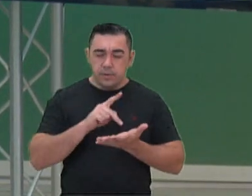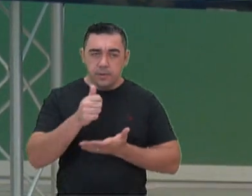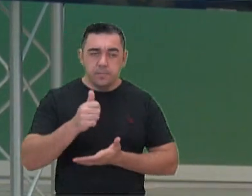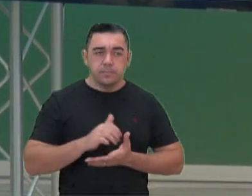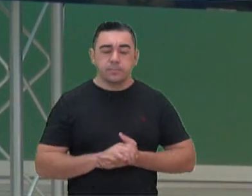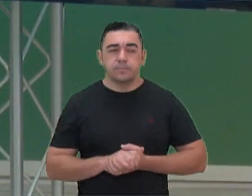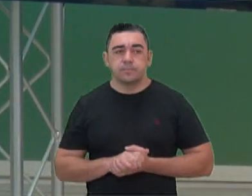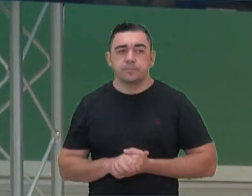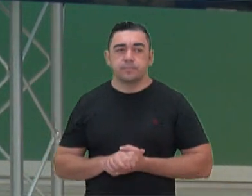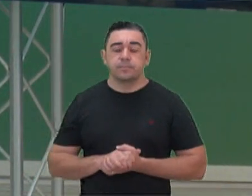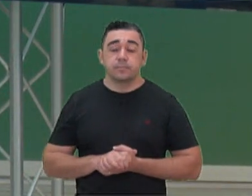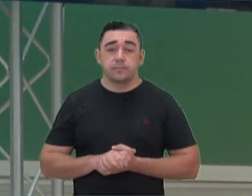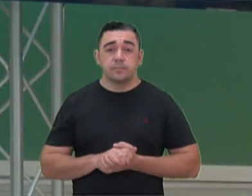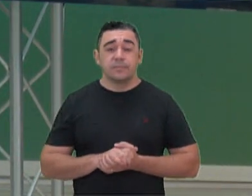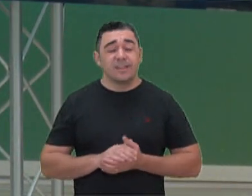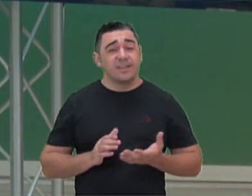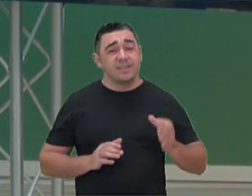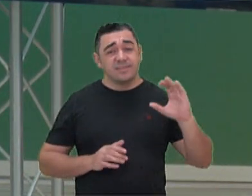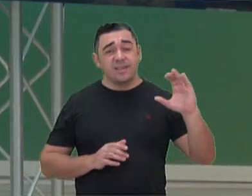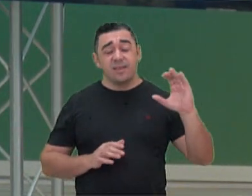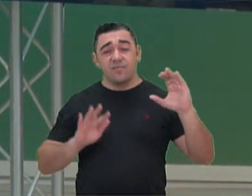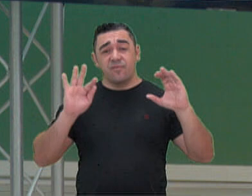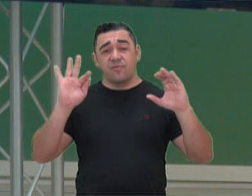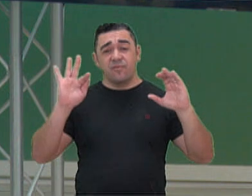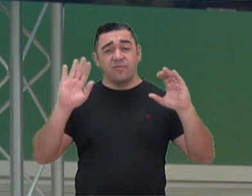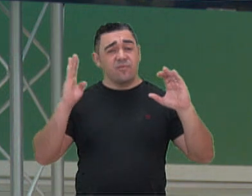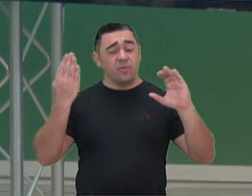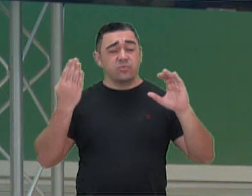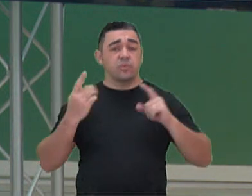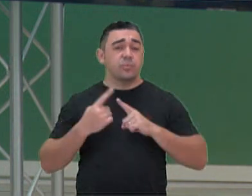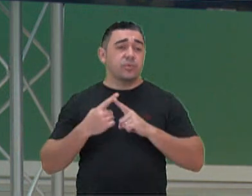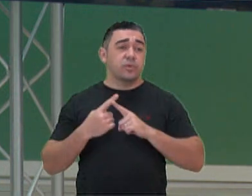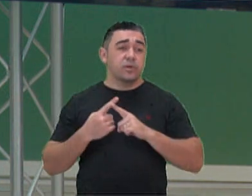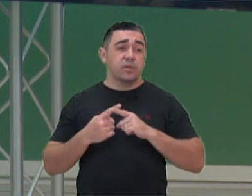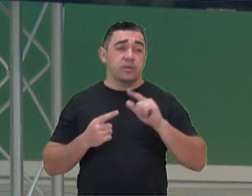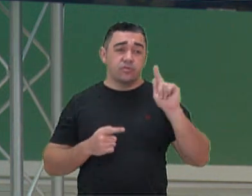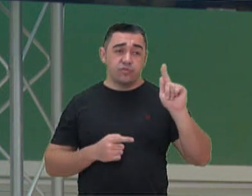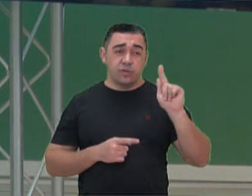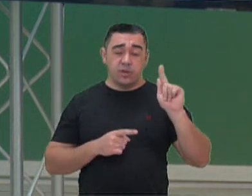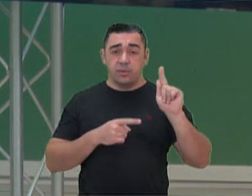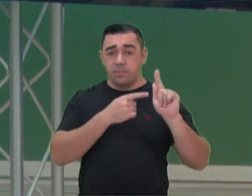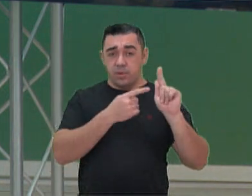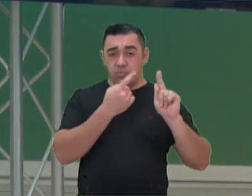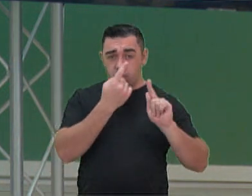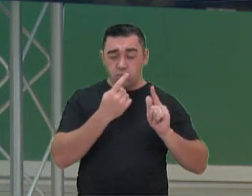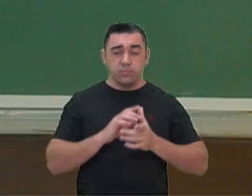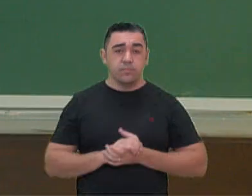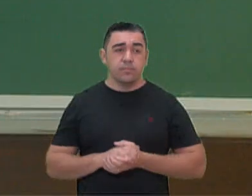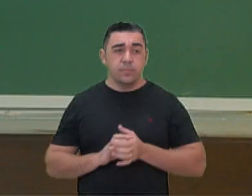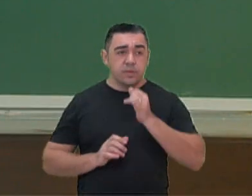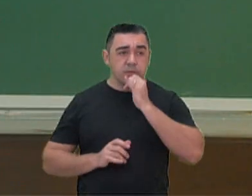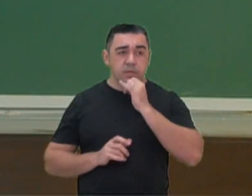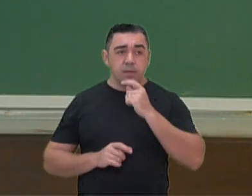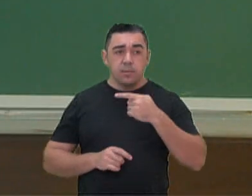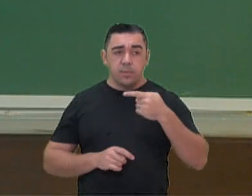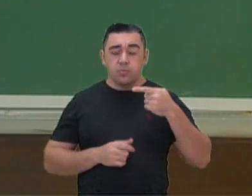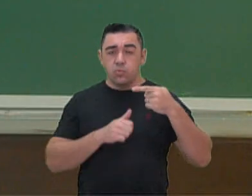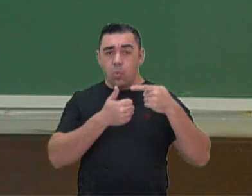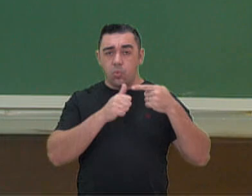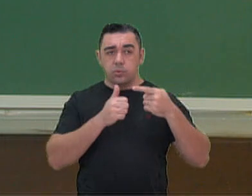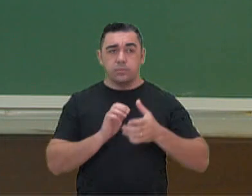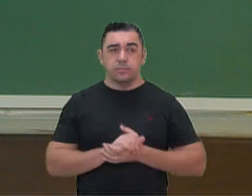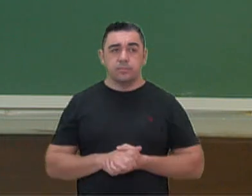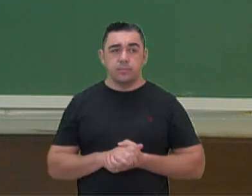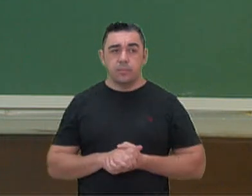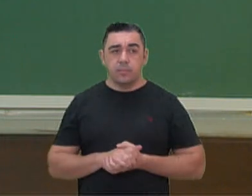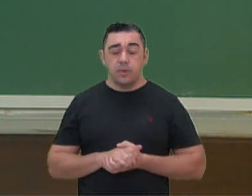verdadeiro. Esse aqui é falso, porque na função g, g de menos 1 deu menos 11.